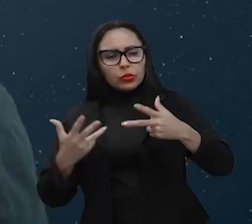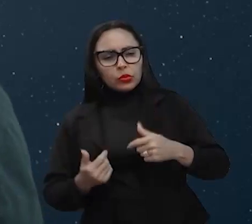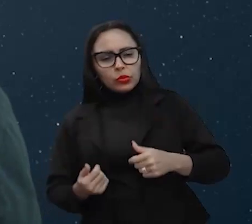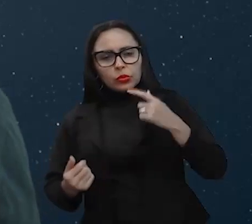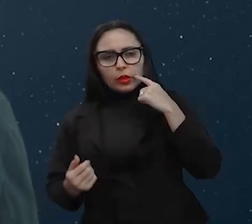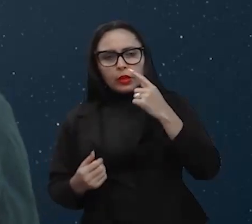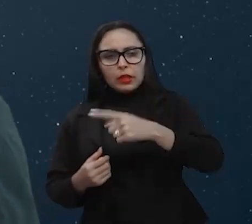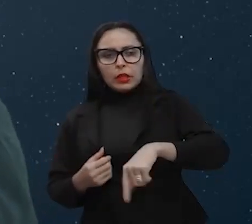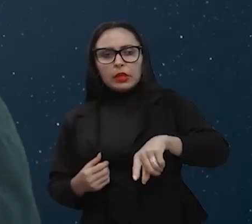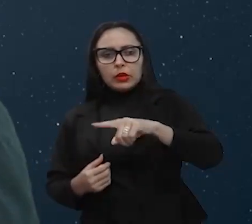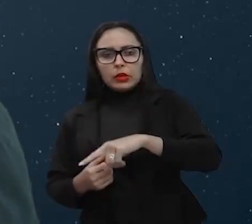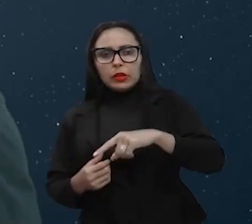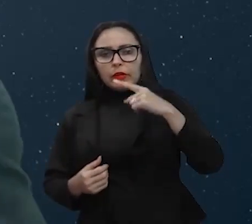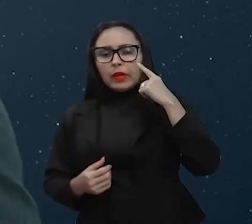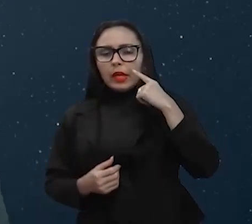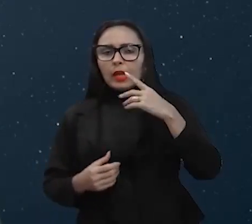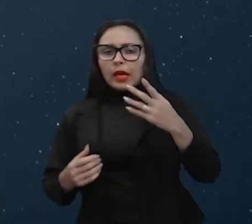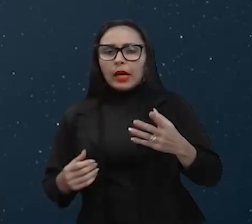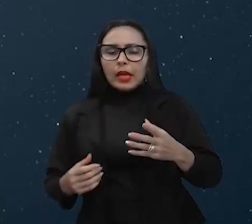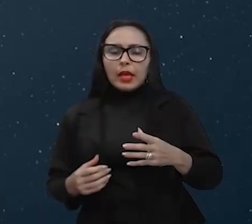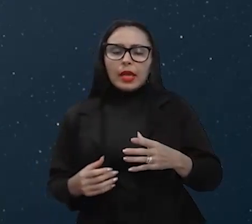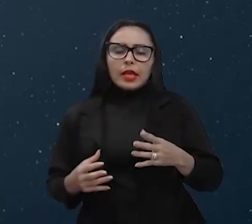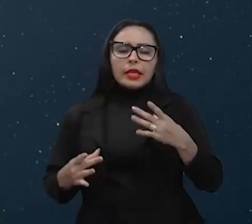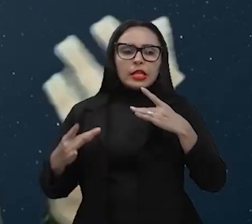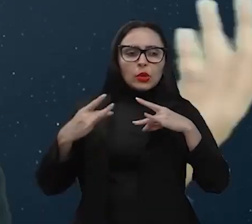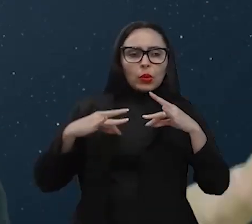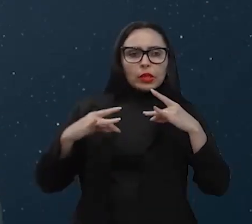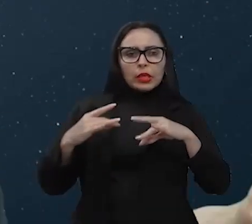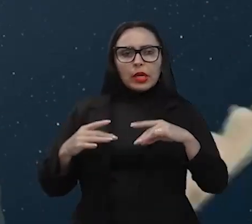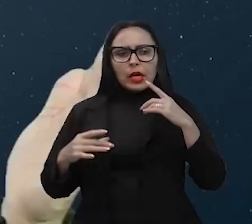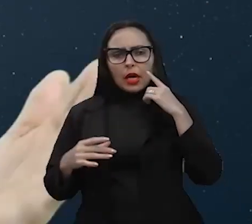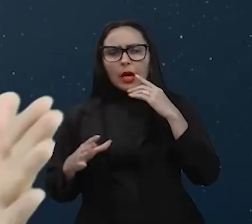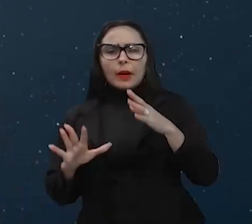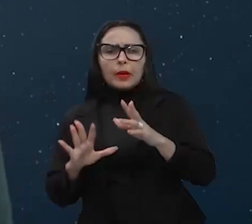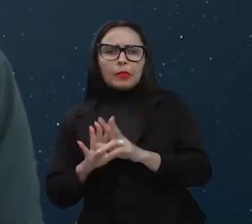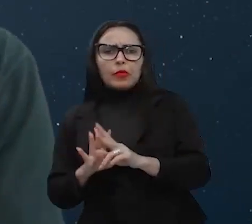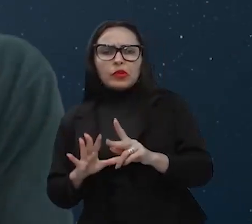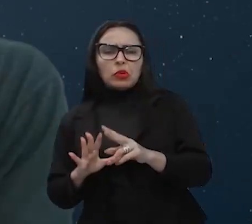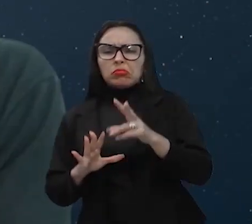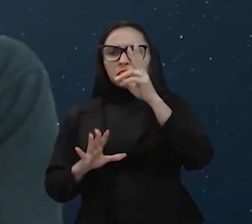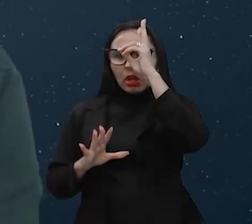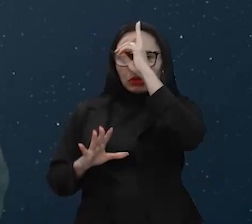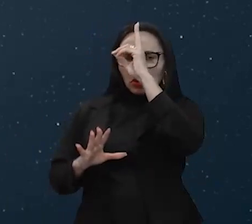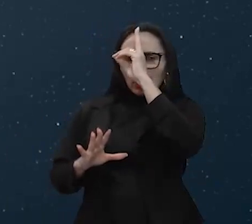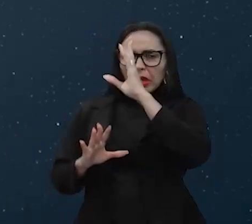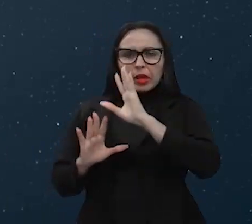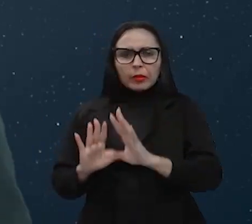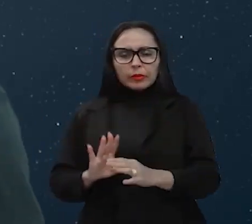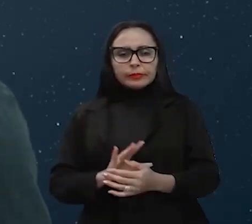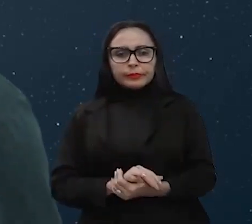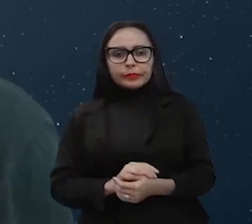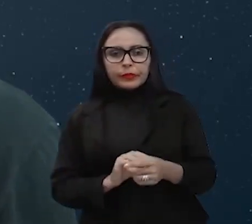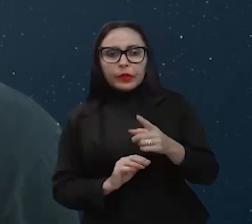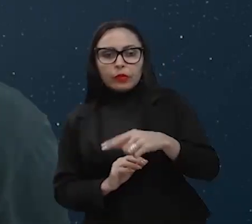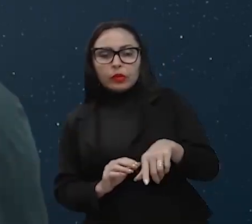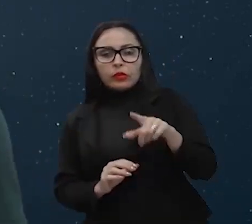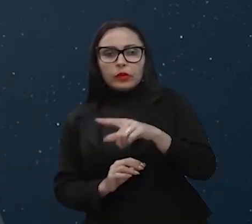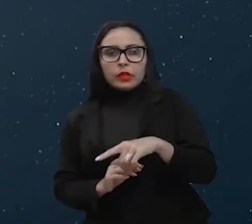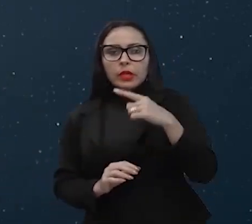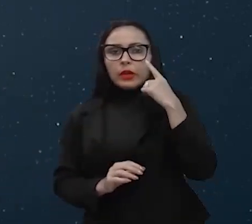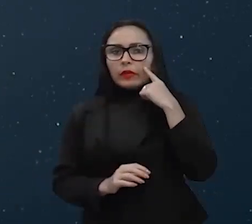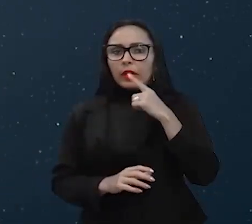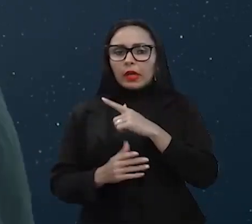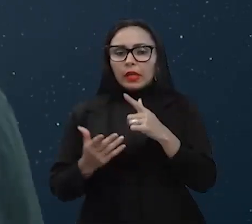é exclusivamente endócrina. Aí você pode dizer assim, Tubarão, mas eu não lembro. Veja, quando você diz que uma glândula é